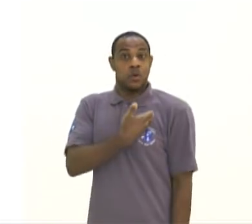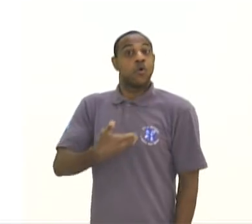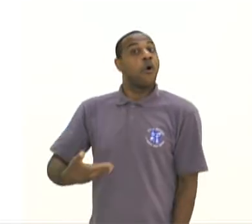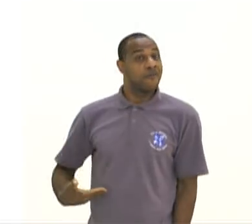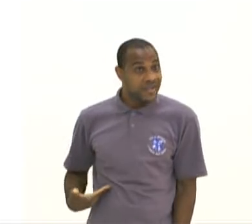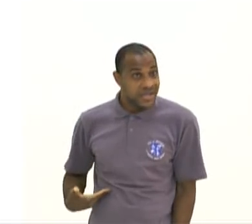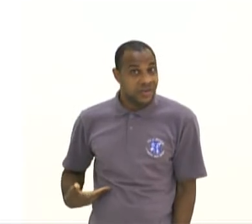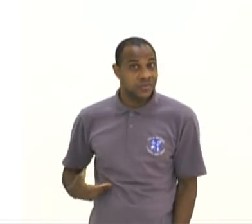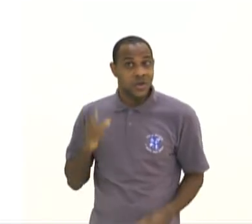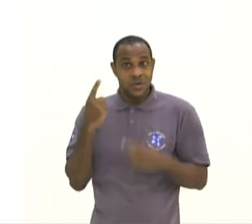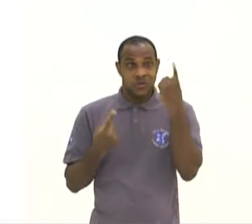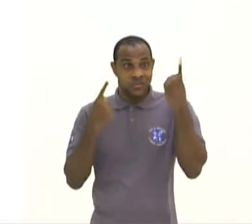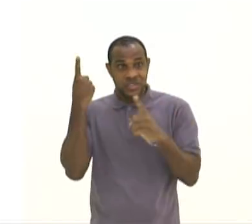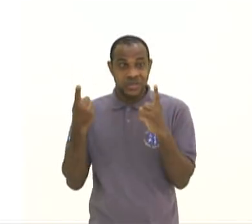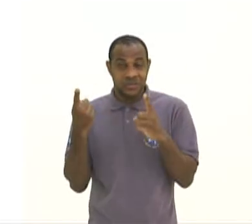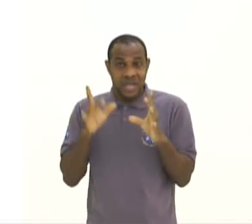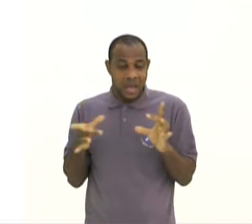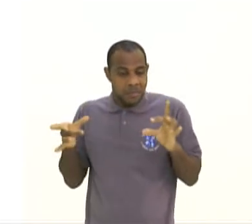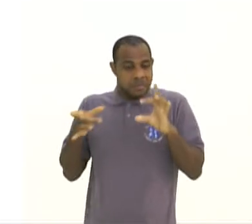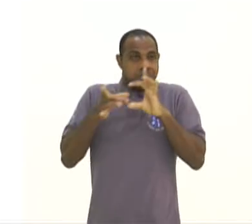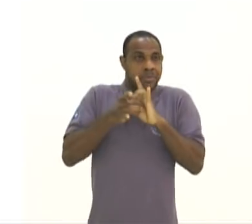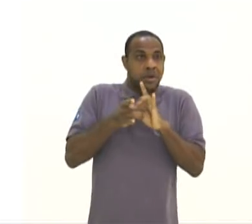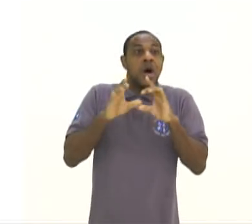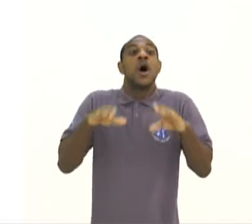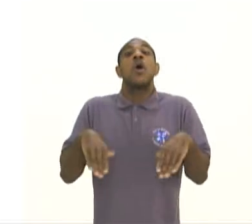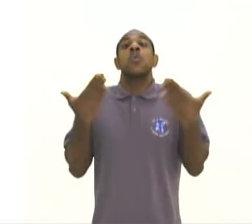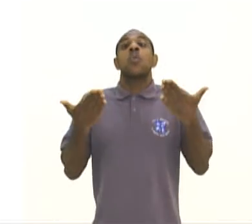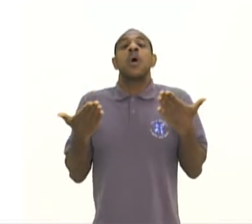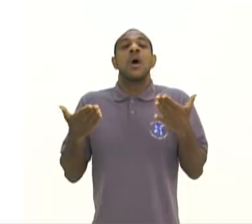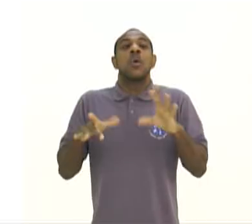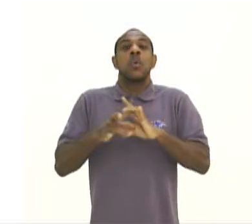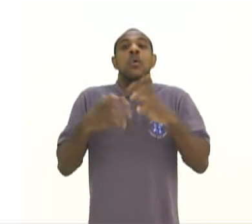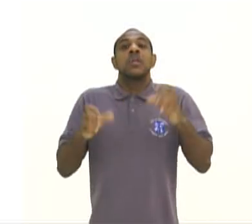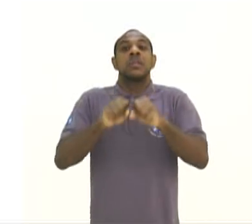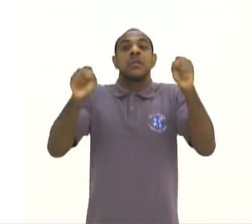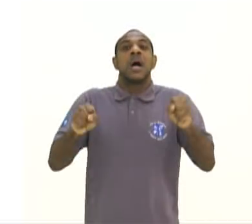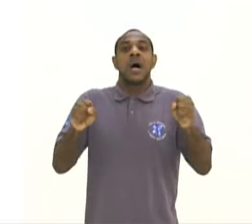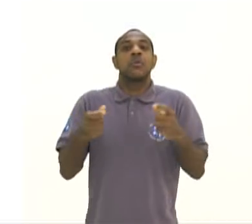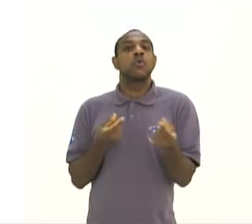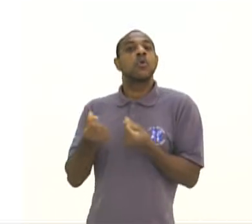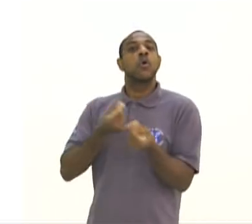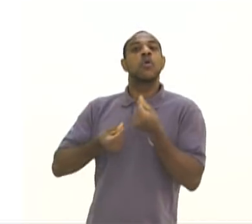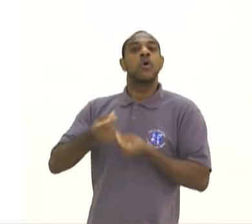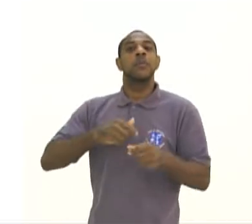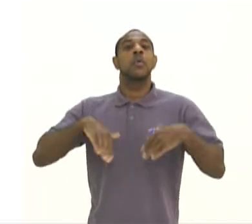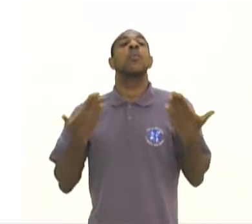Allende no Chile foram mais ligadas a qual sistema socioeconômico?